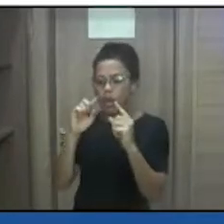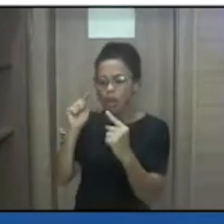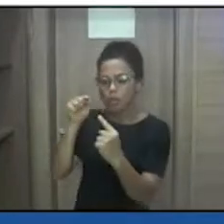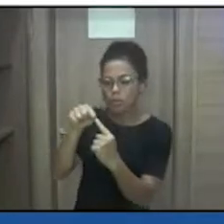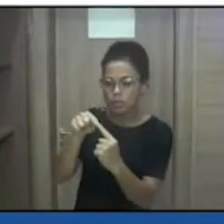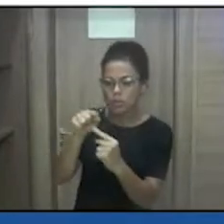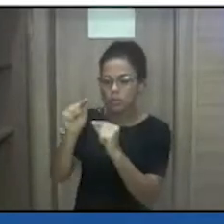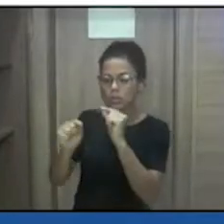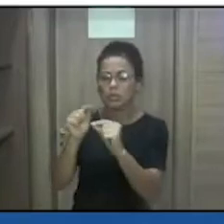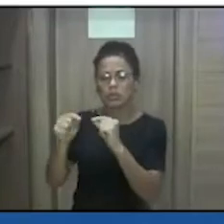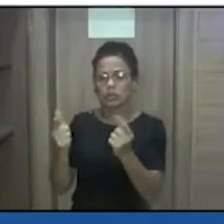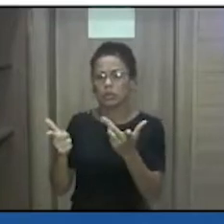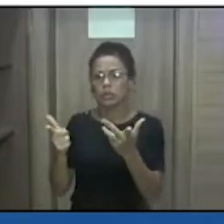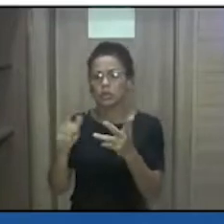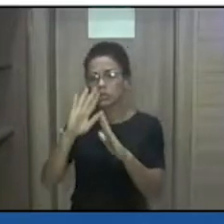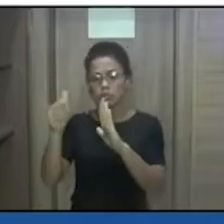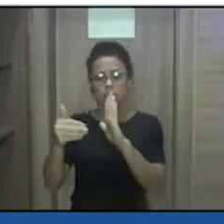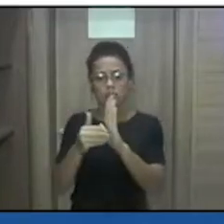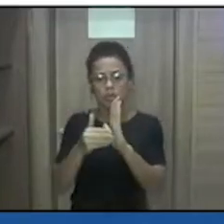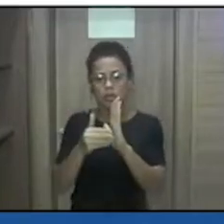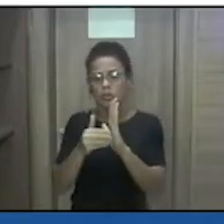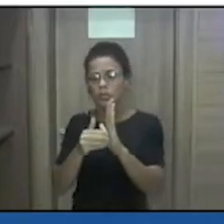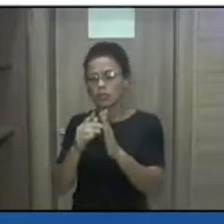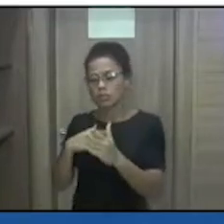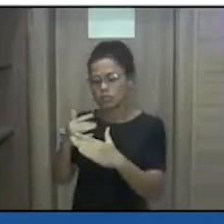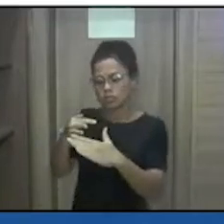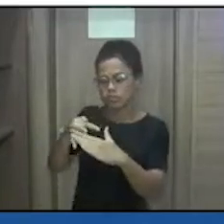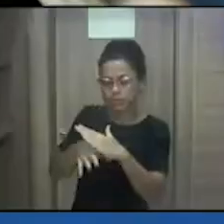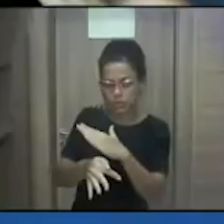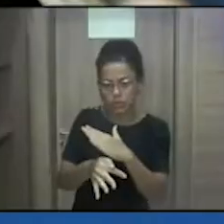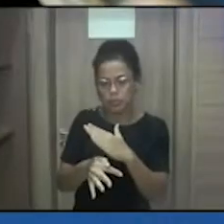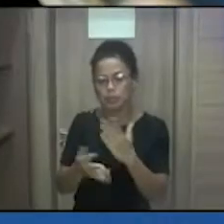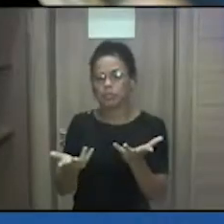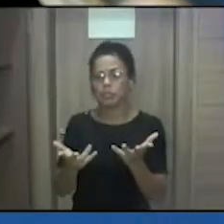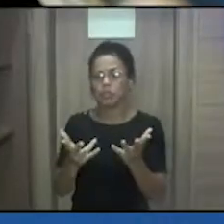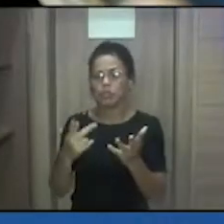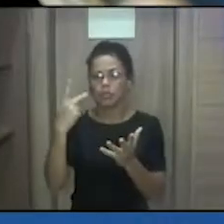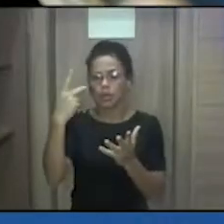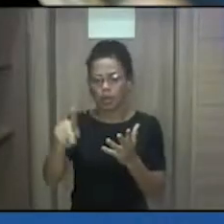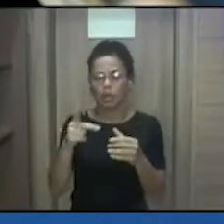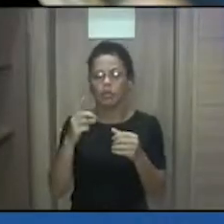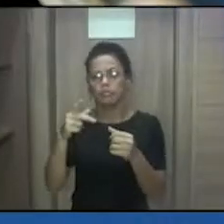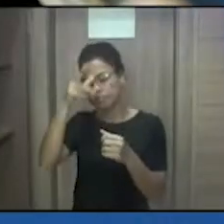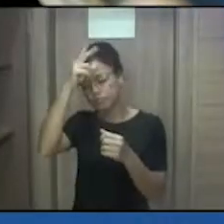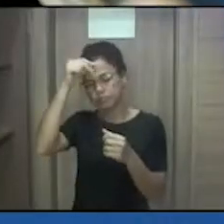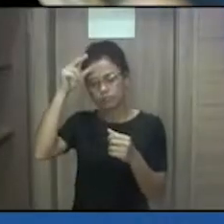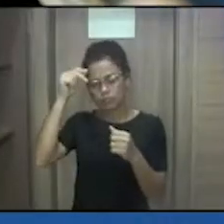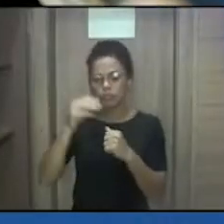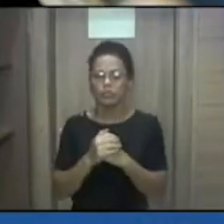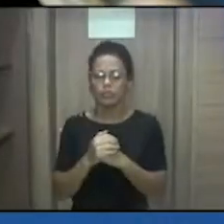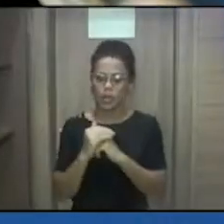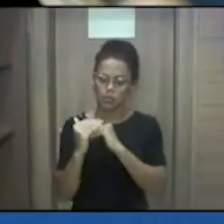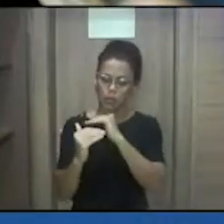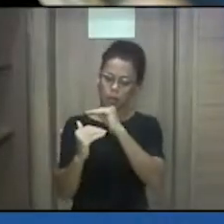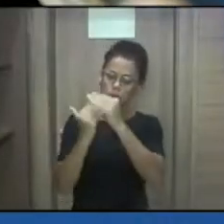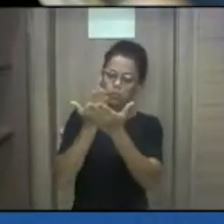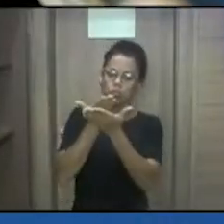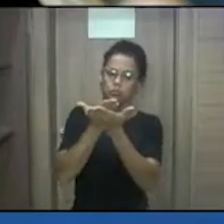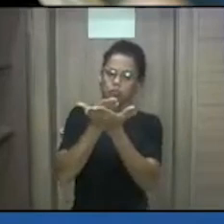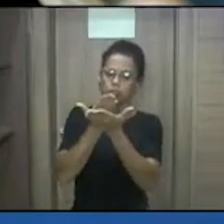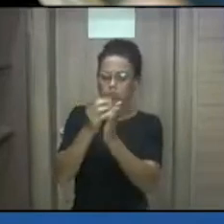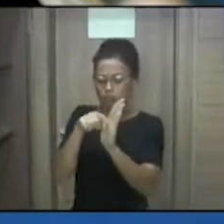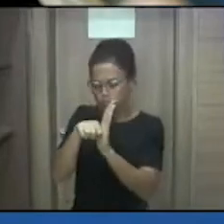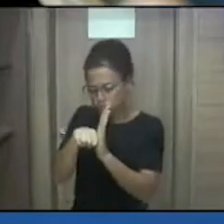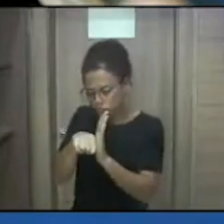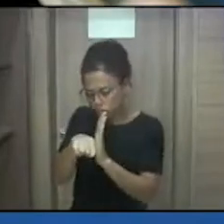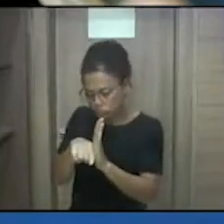faziam coparticipação, cofinanciamento municipal. Avançando, então, para os estudos de casos realizados